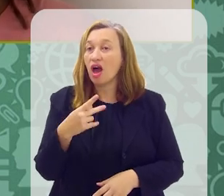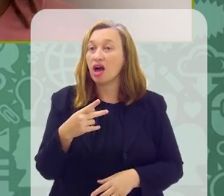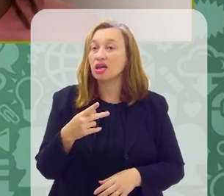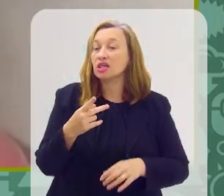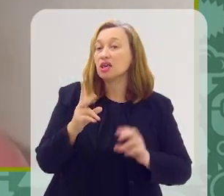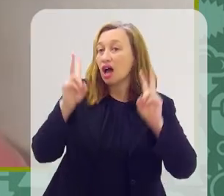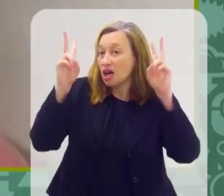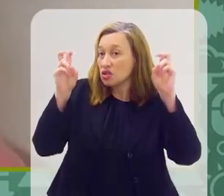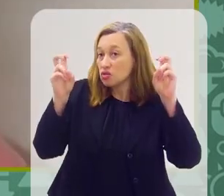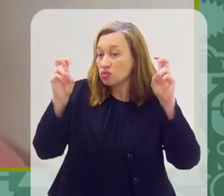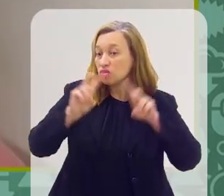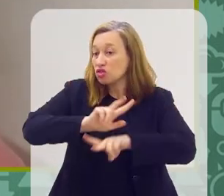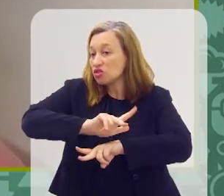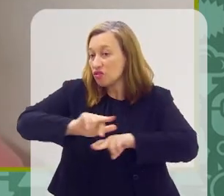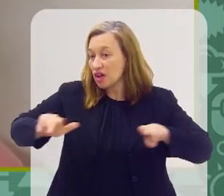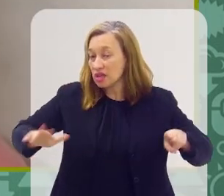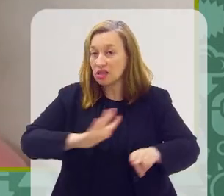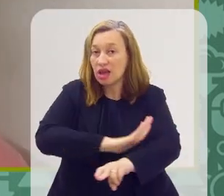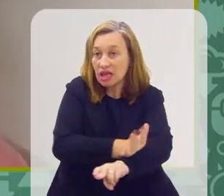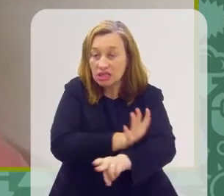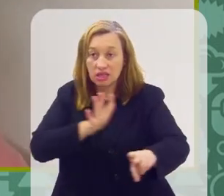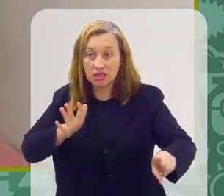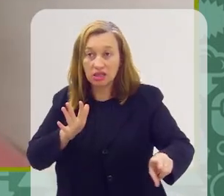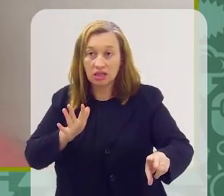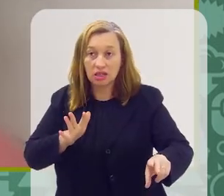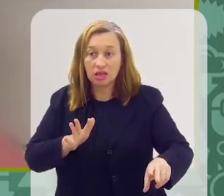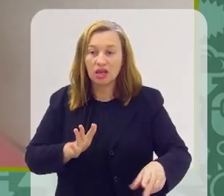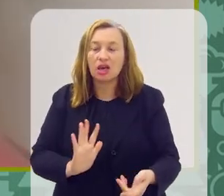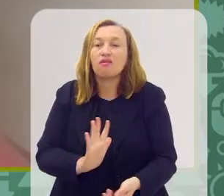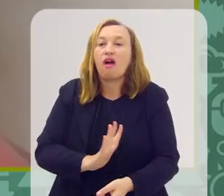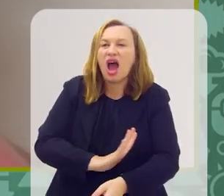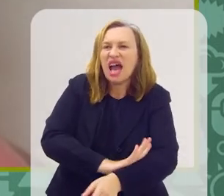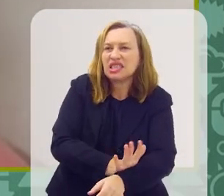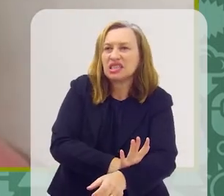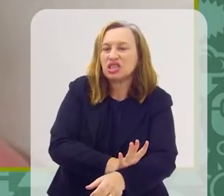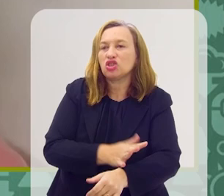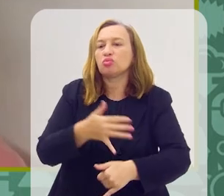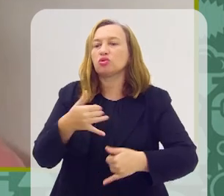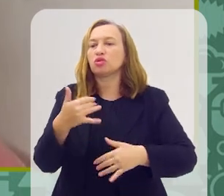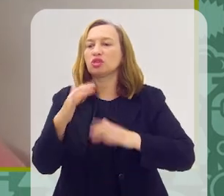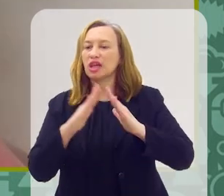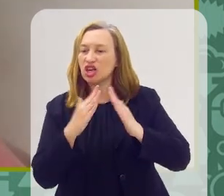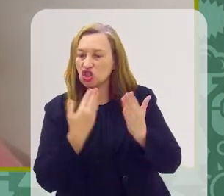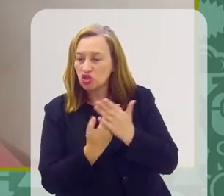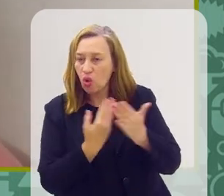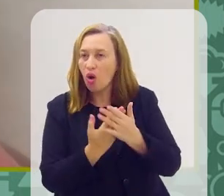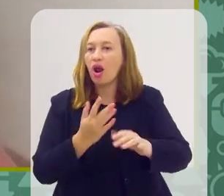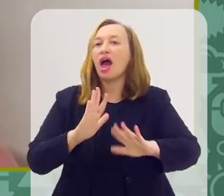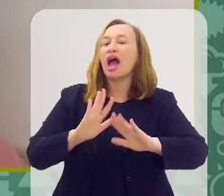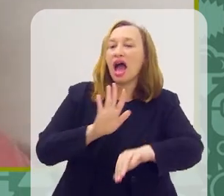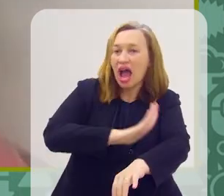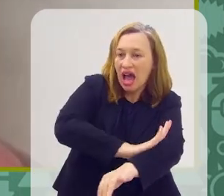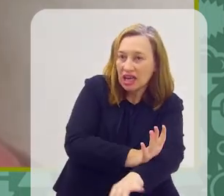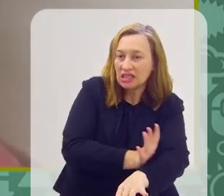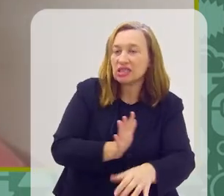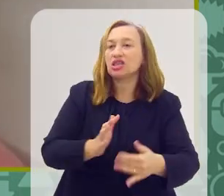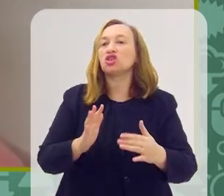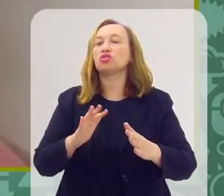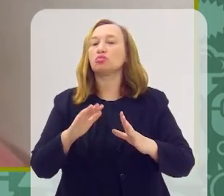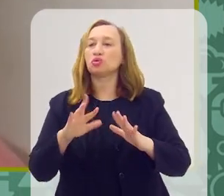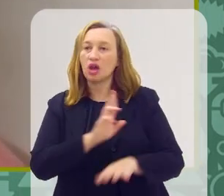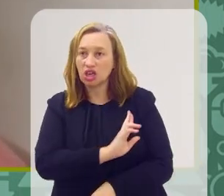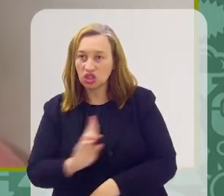falar sobre assuntos pertinentes à questão racial, que são racismo recreativo, racismo religioso, fala